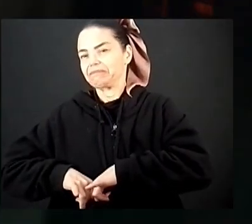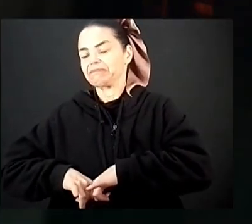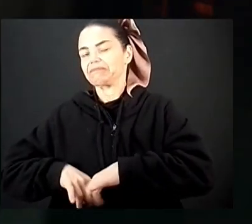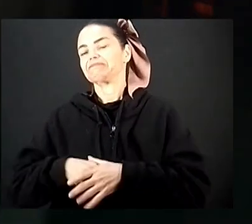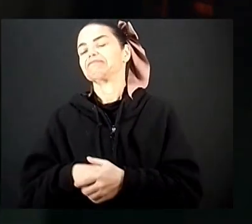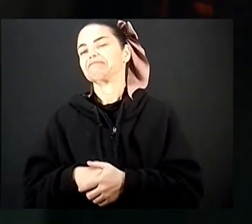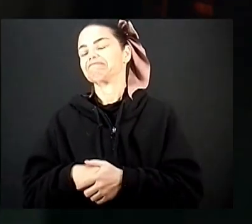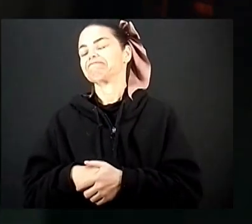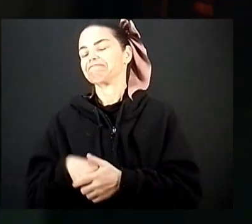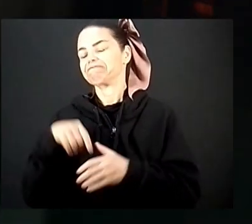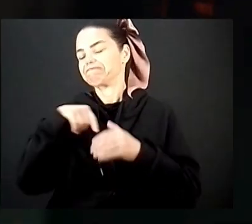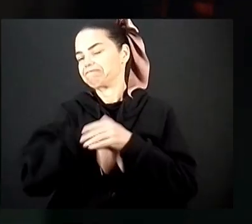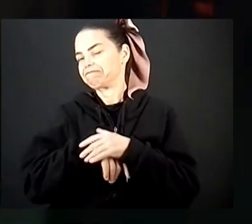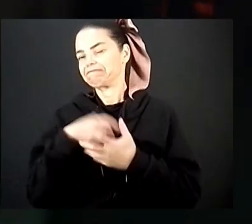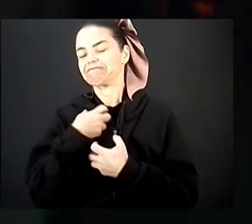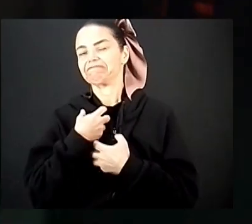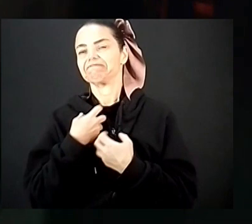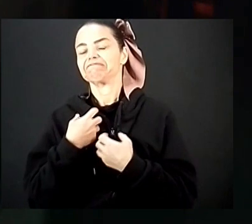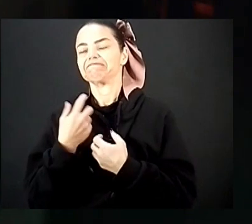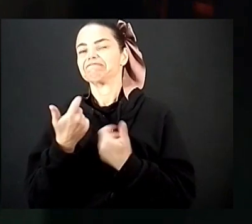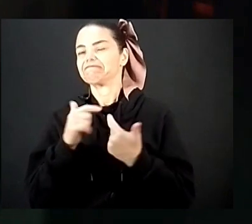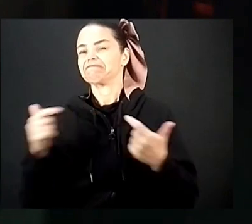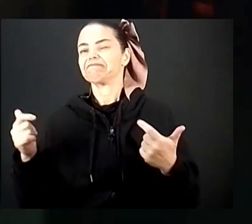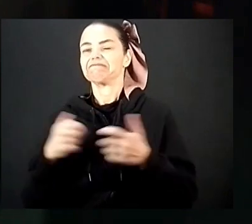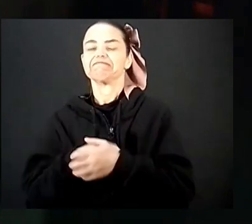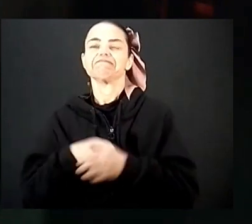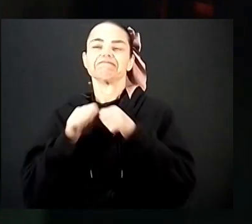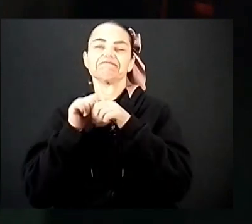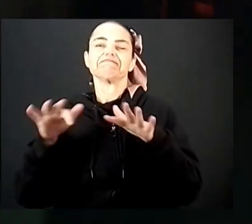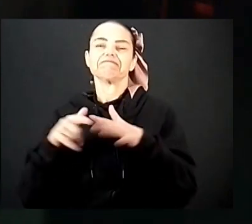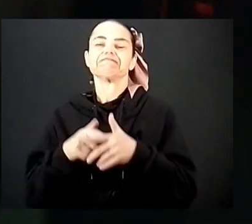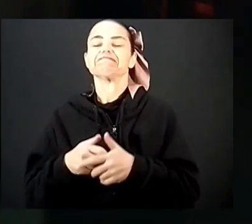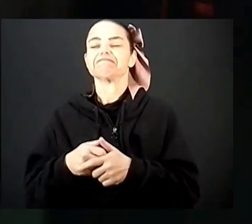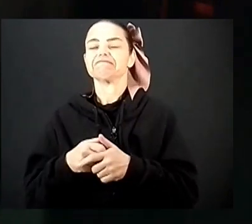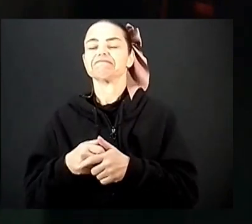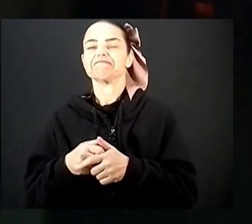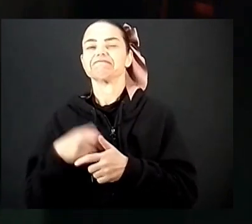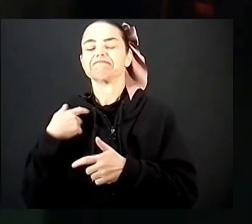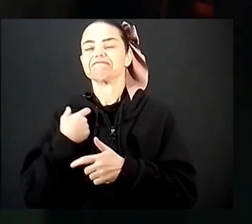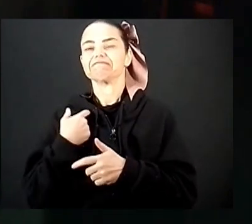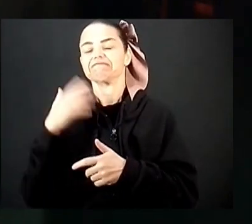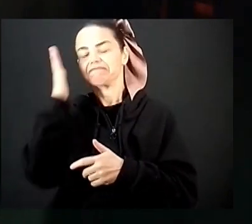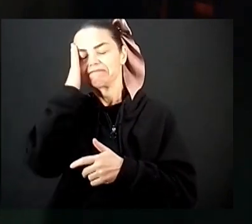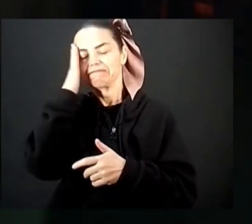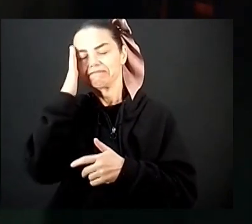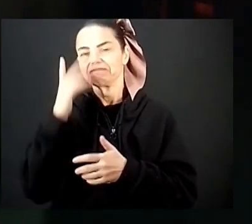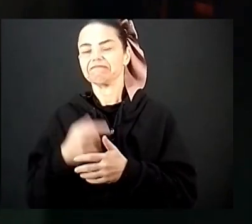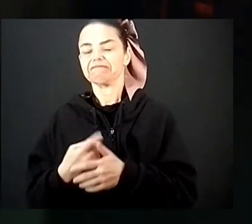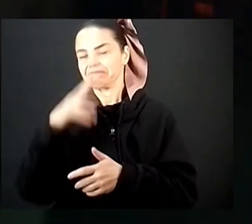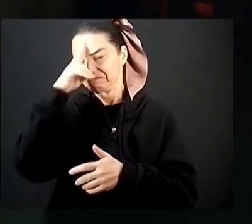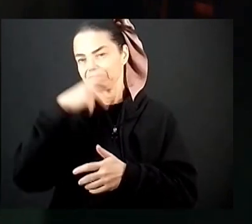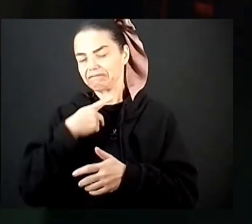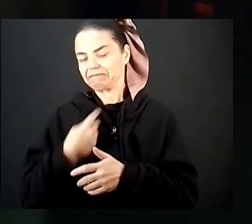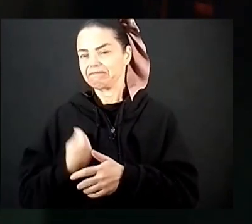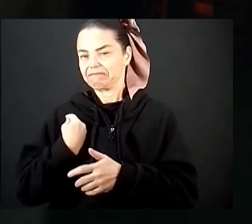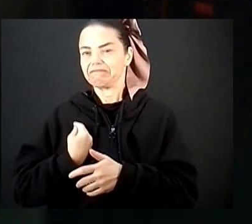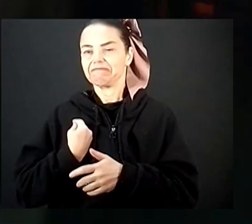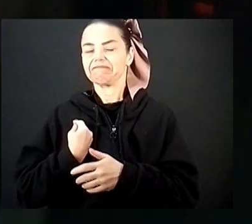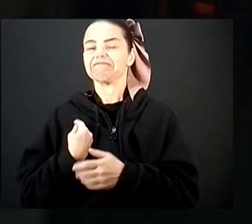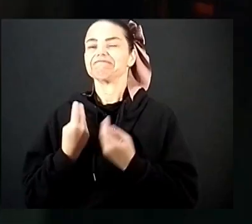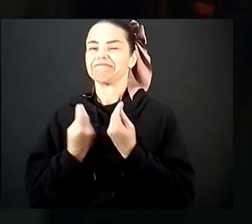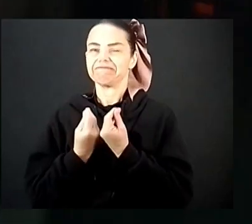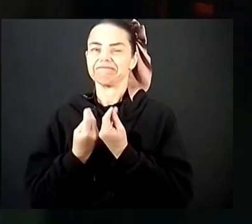interno, né, sem poder transbordar toda a situação e sem ter entendimento da própria vida. Isso é bem delicado, isso é